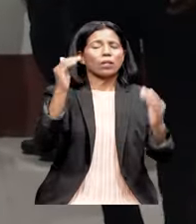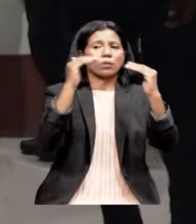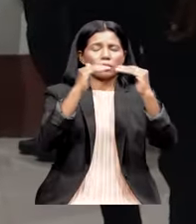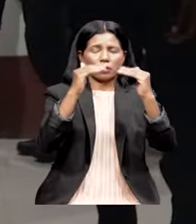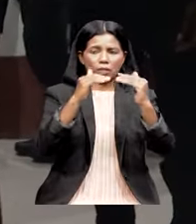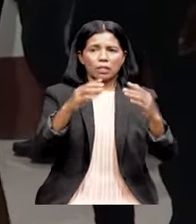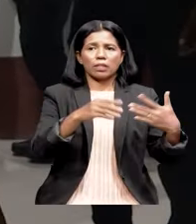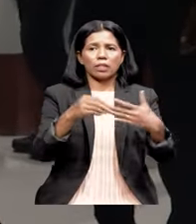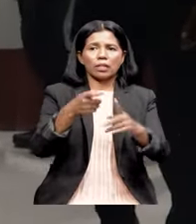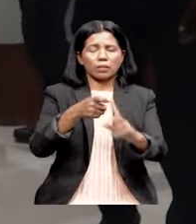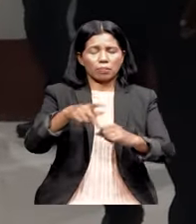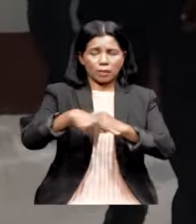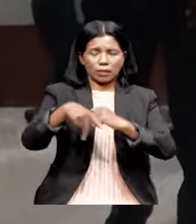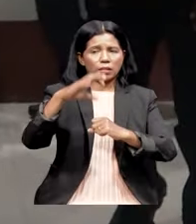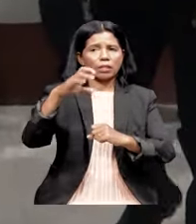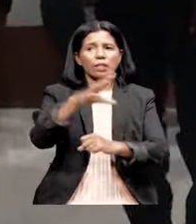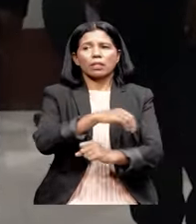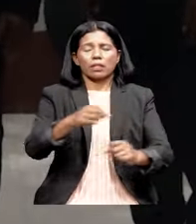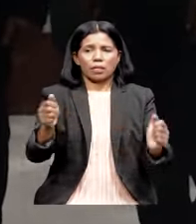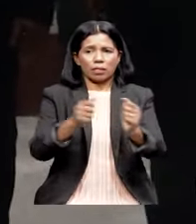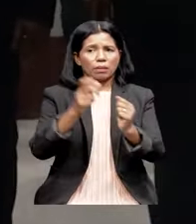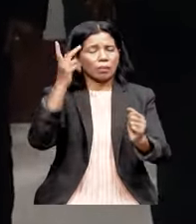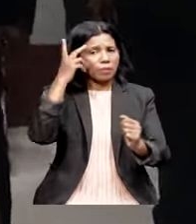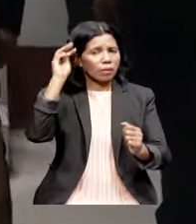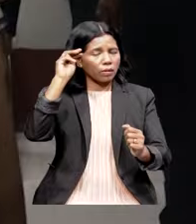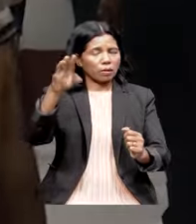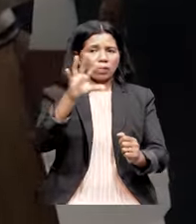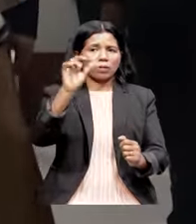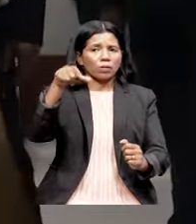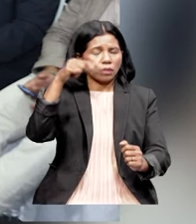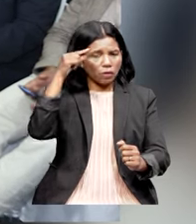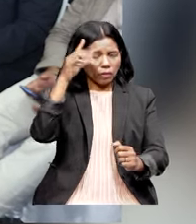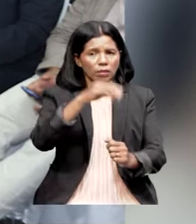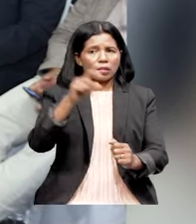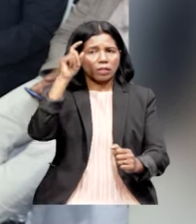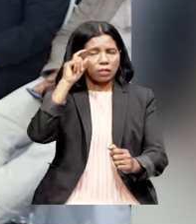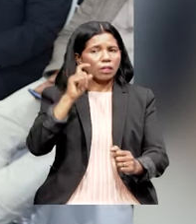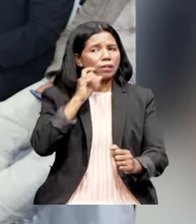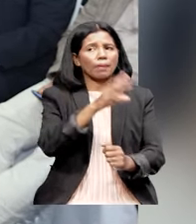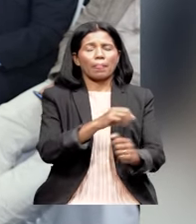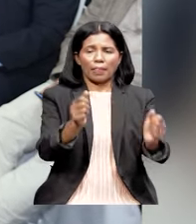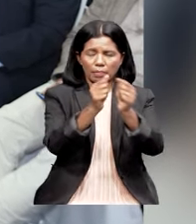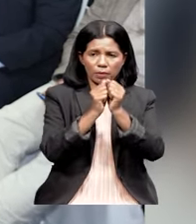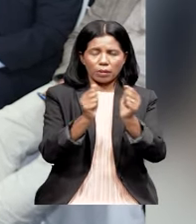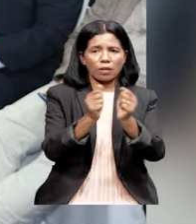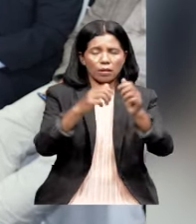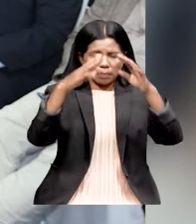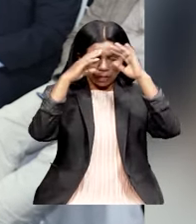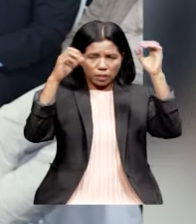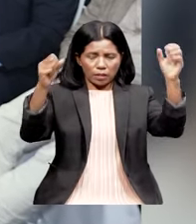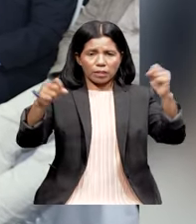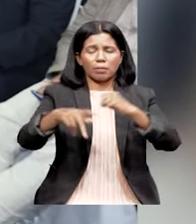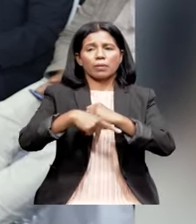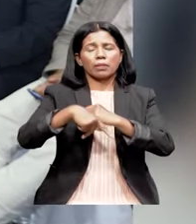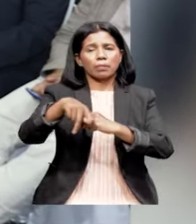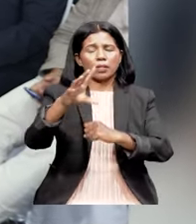o si presidente Partido CNRT ou qualidade de Hanesan Primeiro-Ministro no governo constitucional, Cairala Sanana Guzmão, a mútuo com o presidente do Partido Democrático